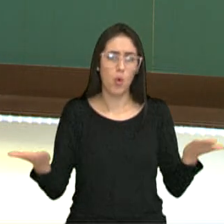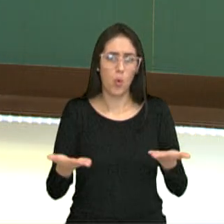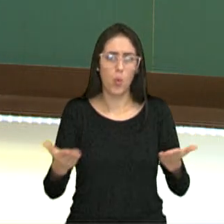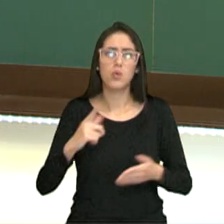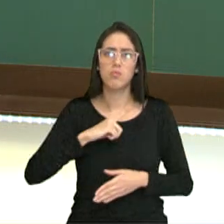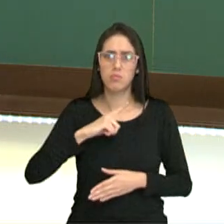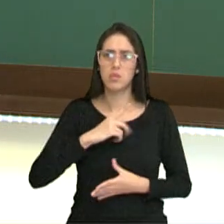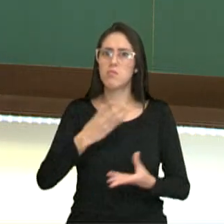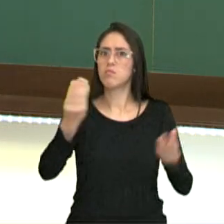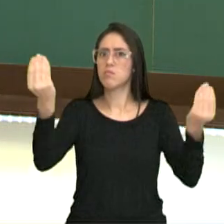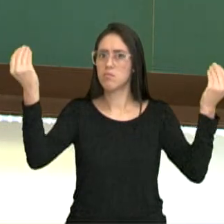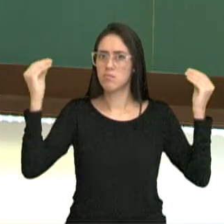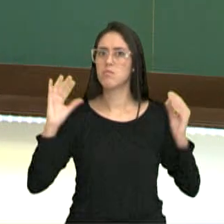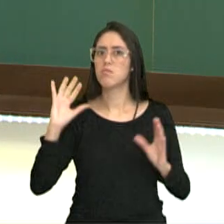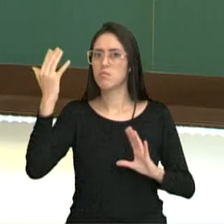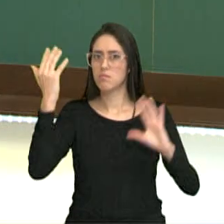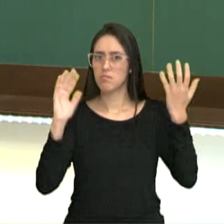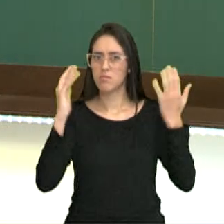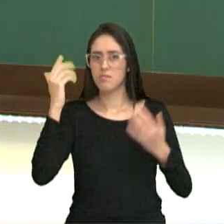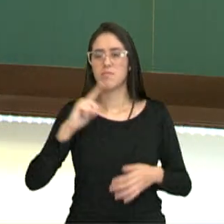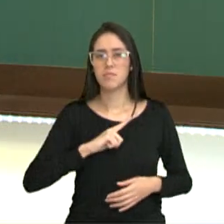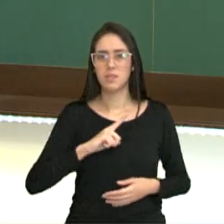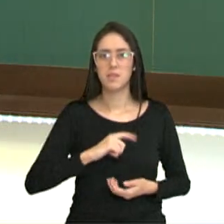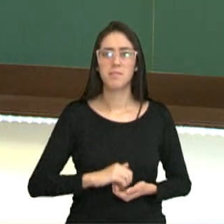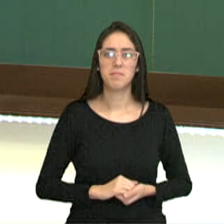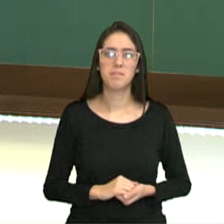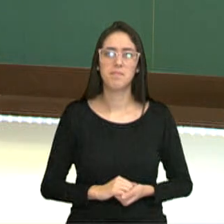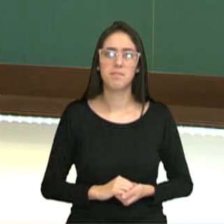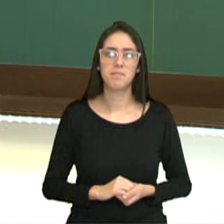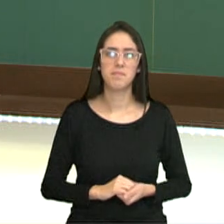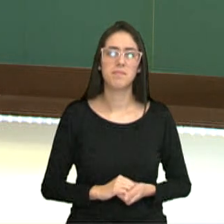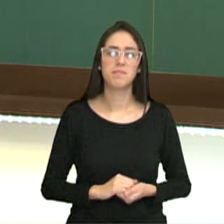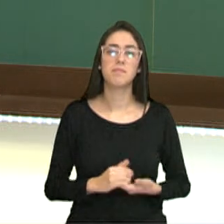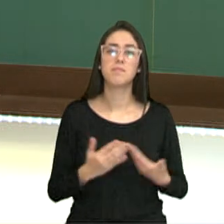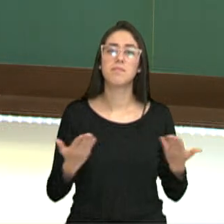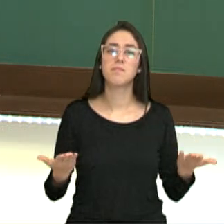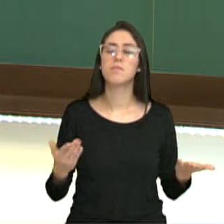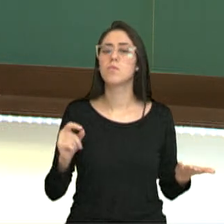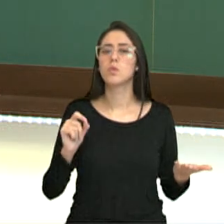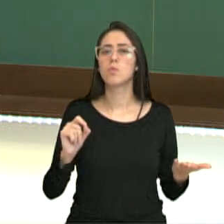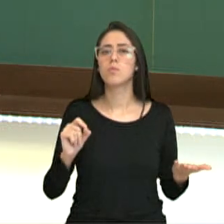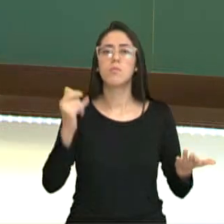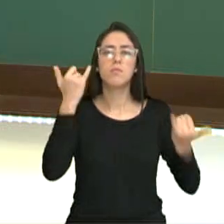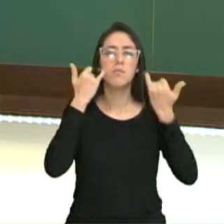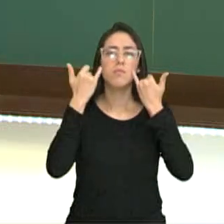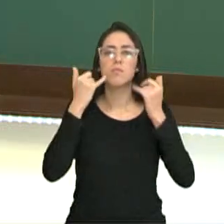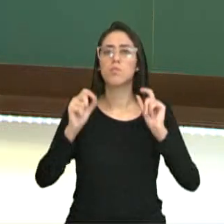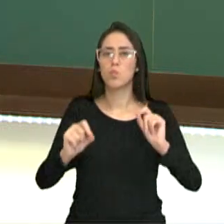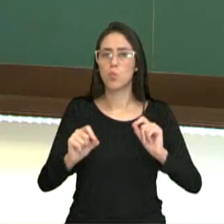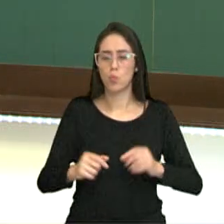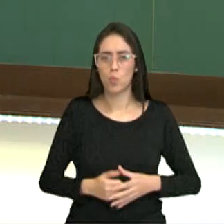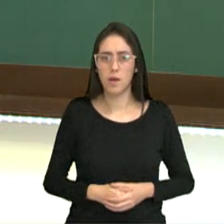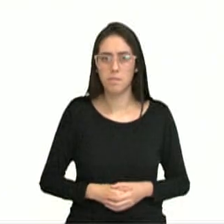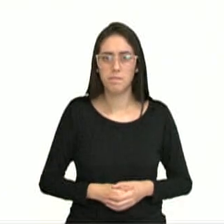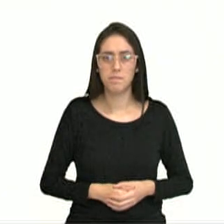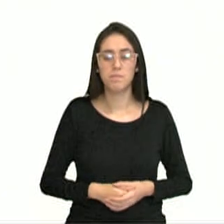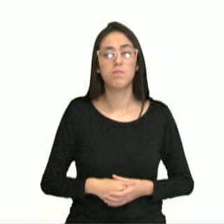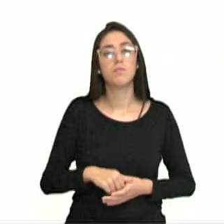muito corriqueiro no dia a dia. Como é que a gente faz então essa organização? Então ela é